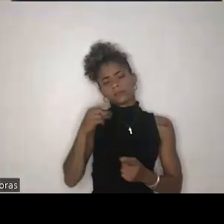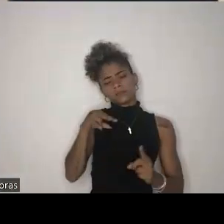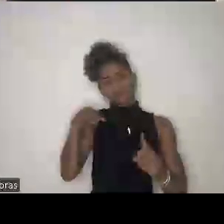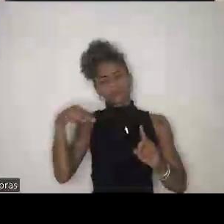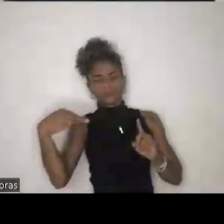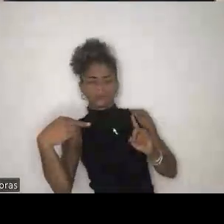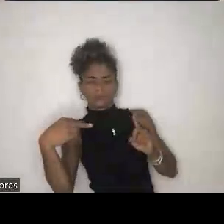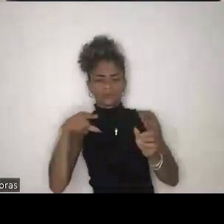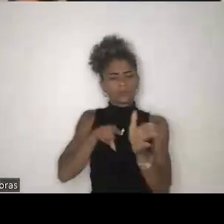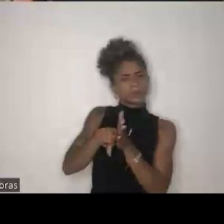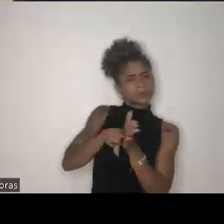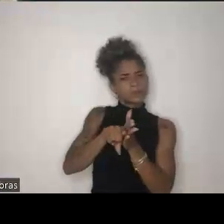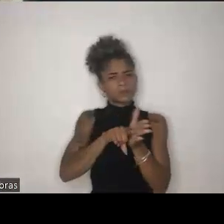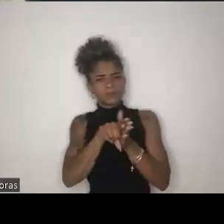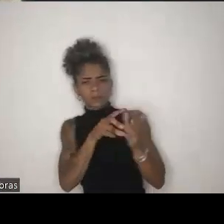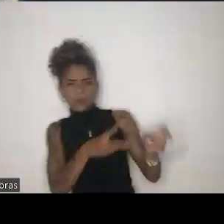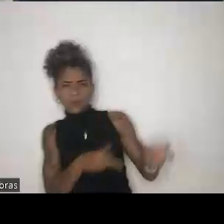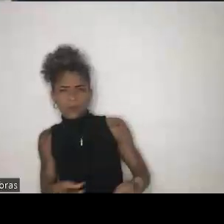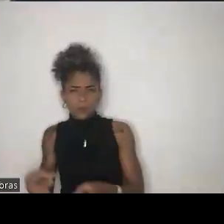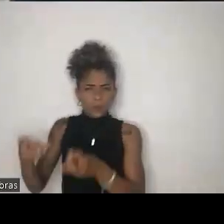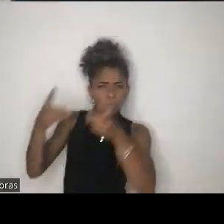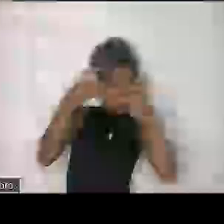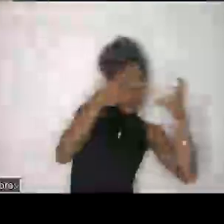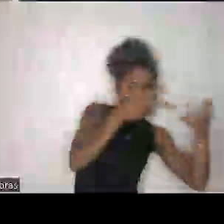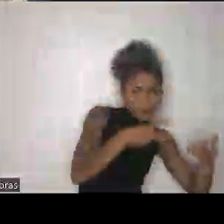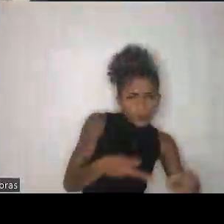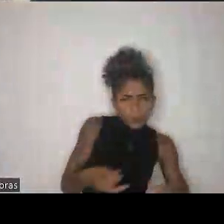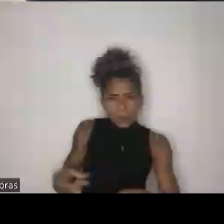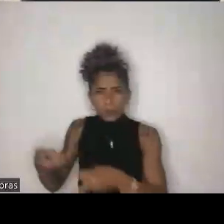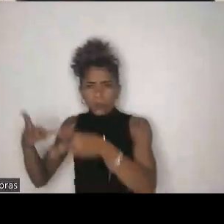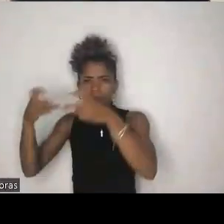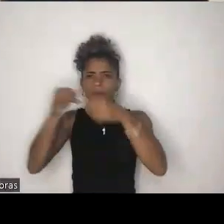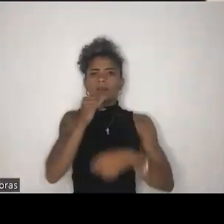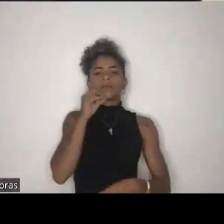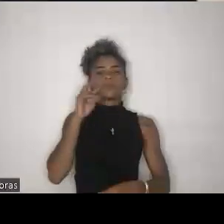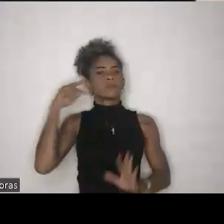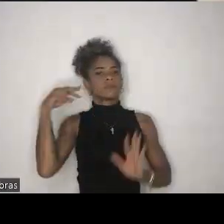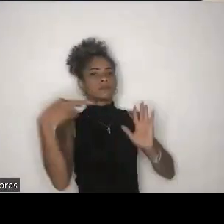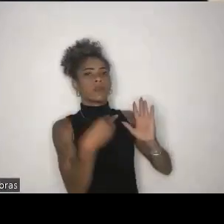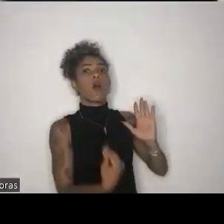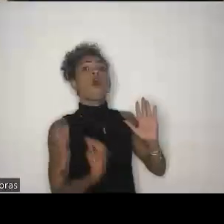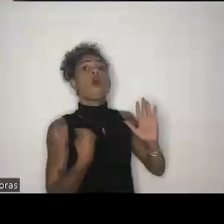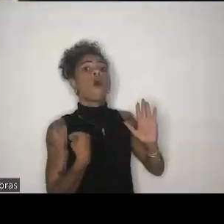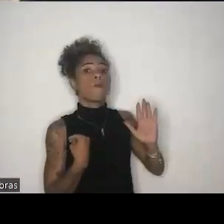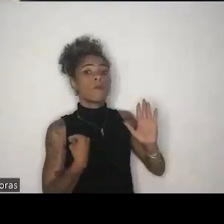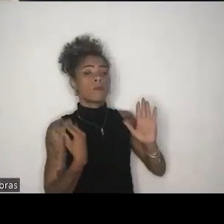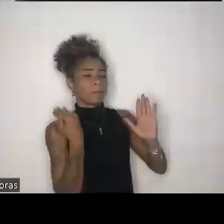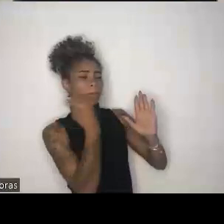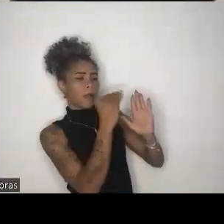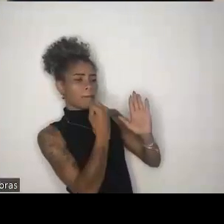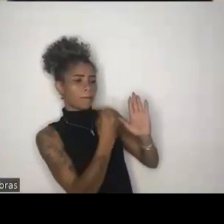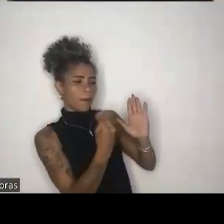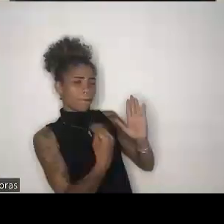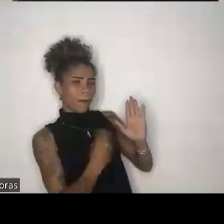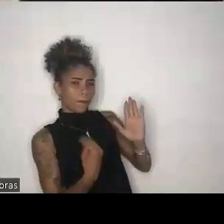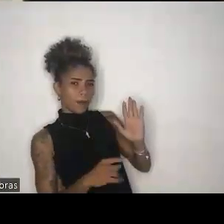visual muito grande eu comecei a trazer aqui para vocês verem como que eu começo a colocar escala em